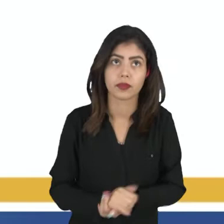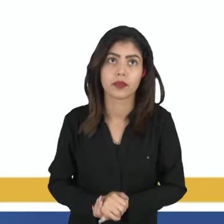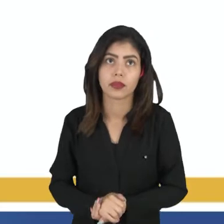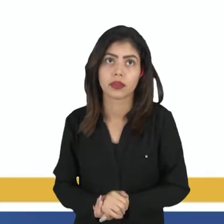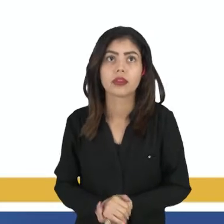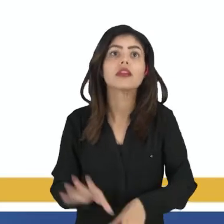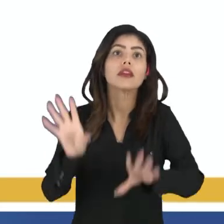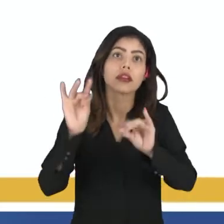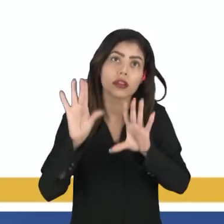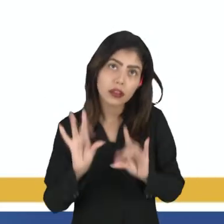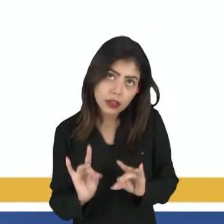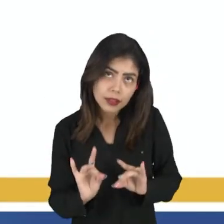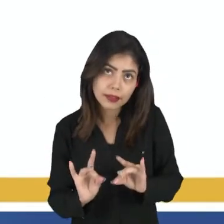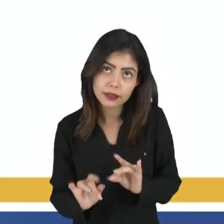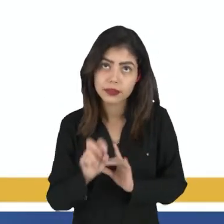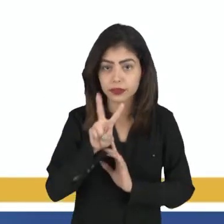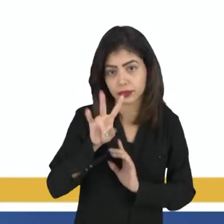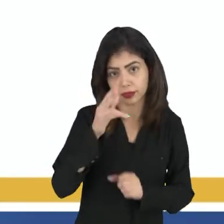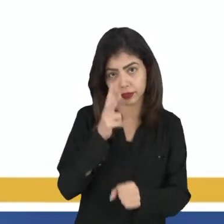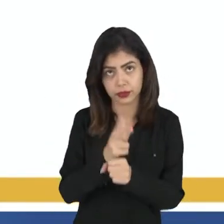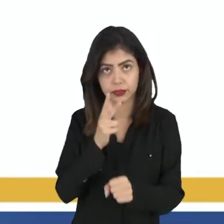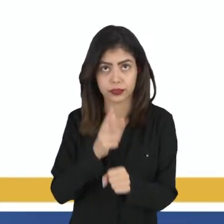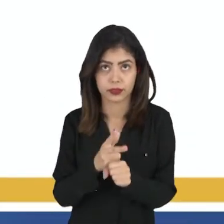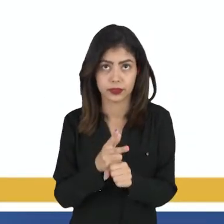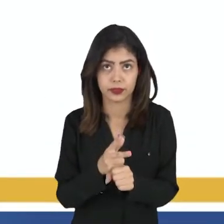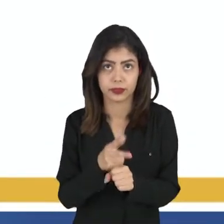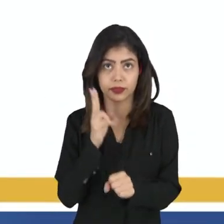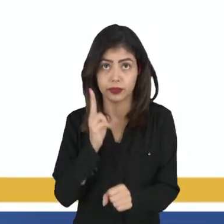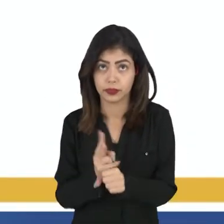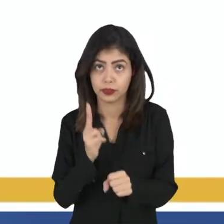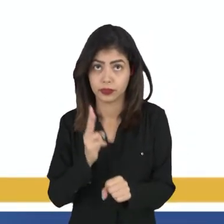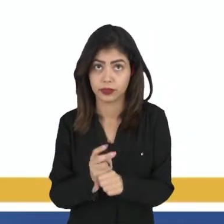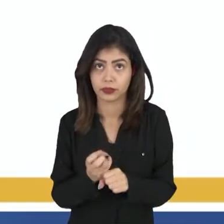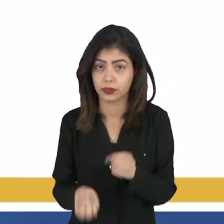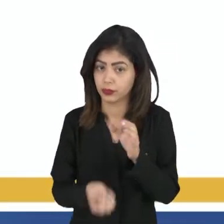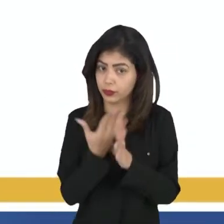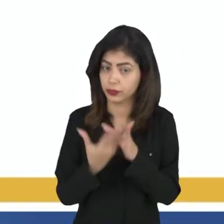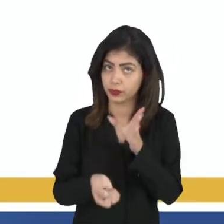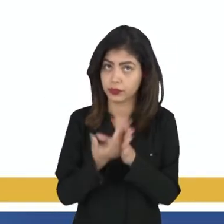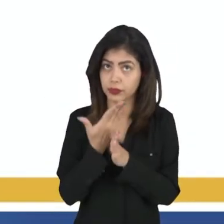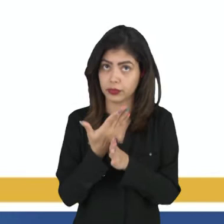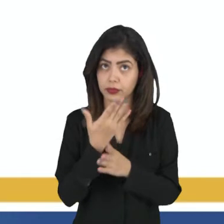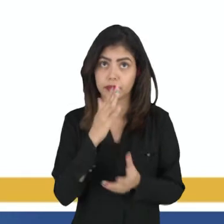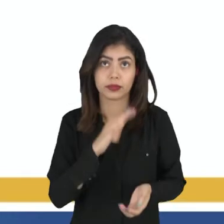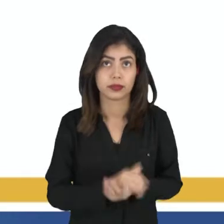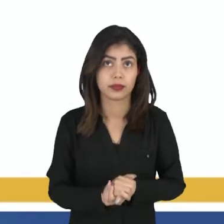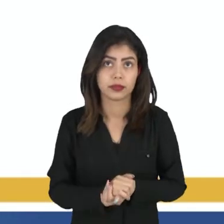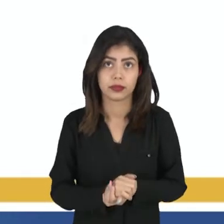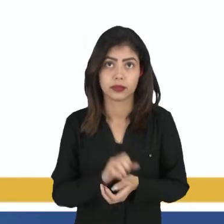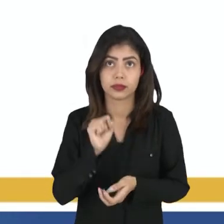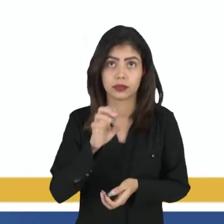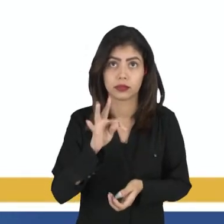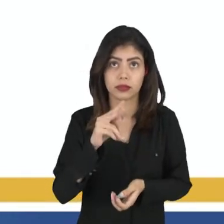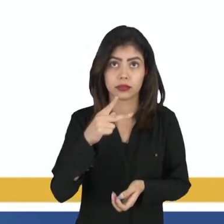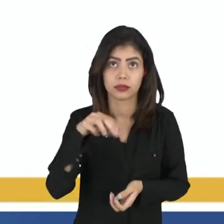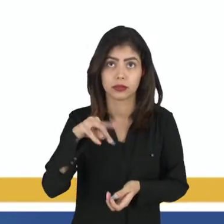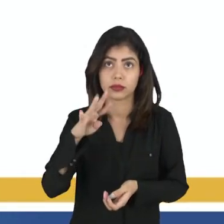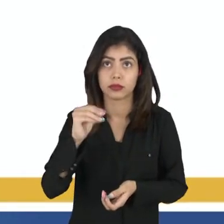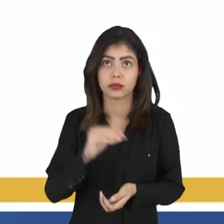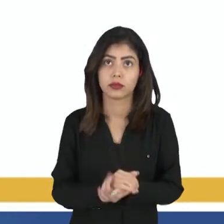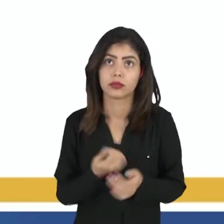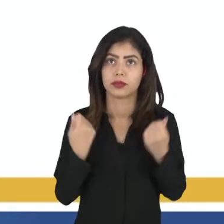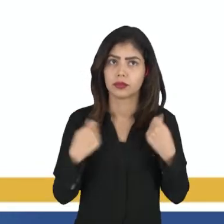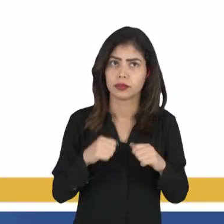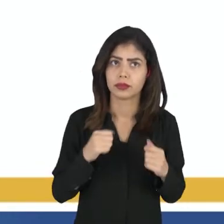tirada. Cada segundo, gente, observa isso, cada segundo de um vídeo produzido em stop